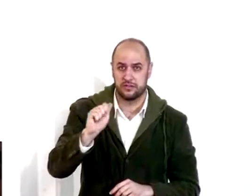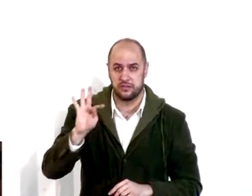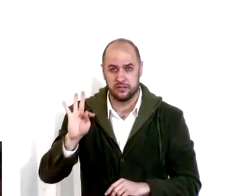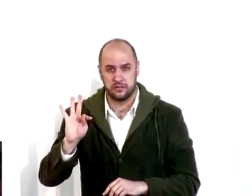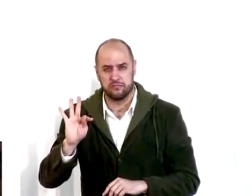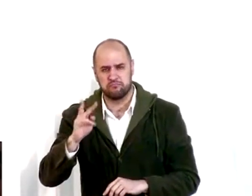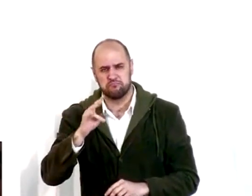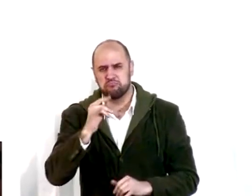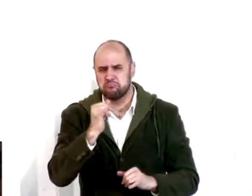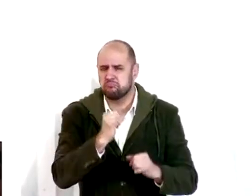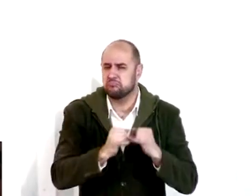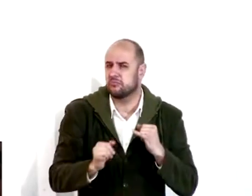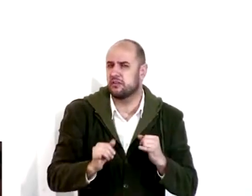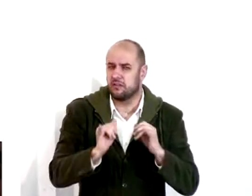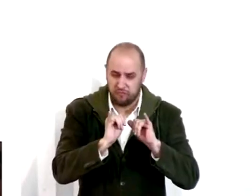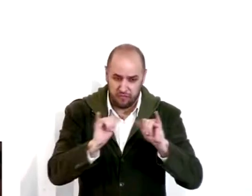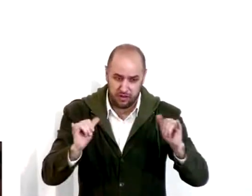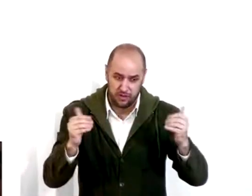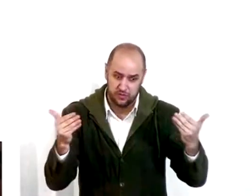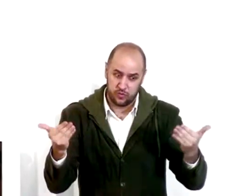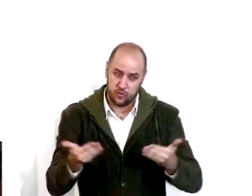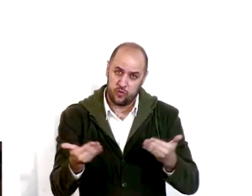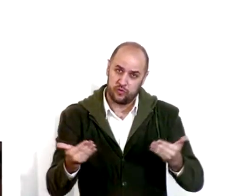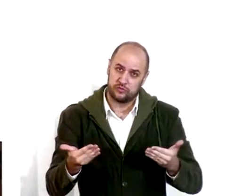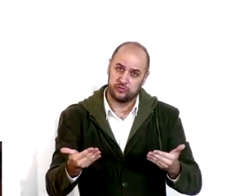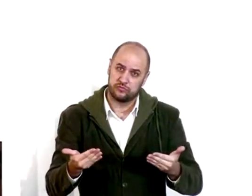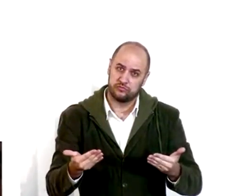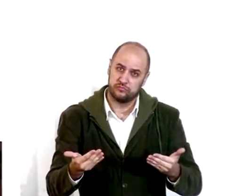que ele está falando para nós hoje?